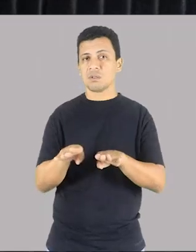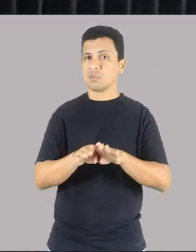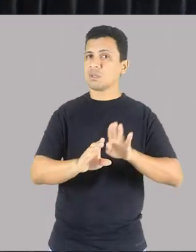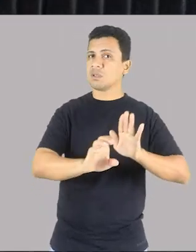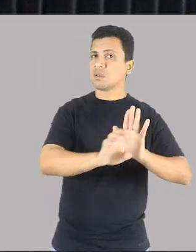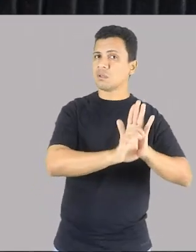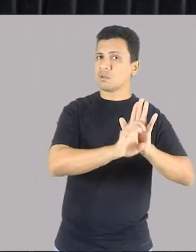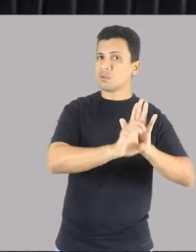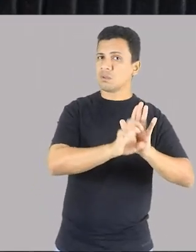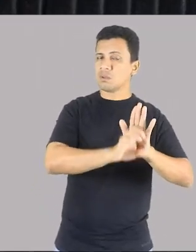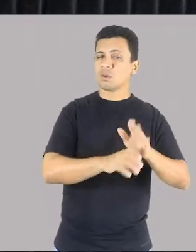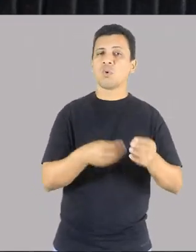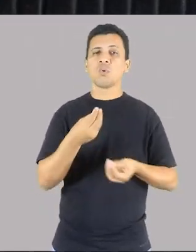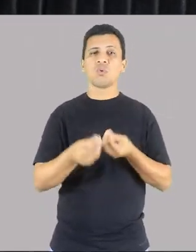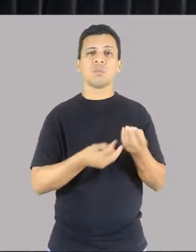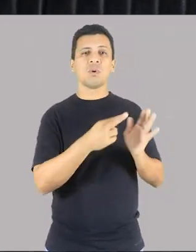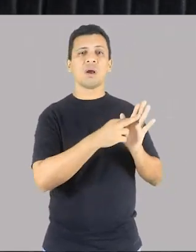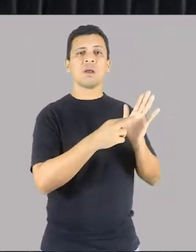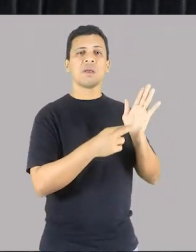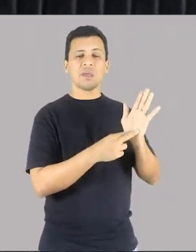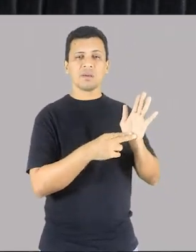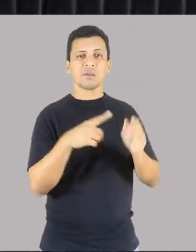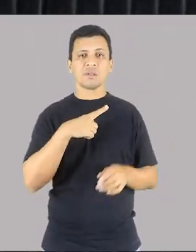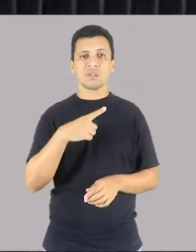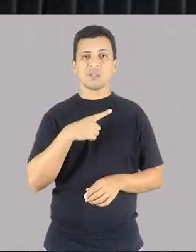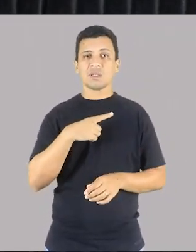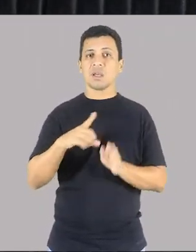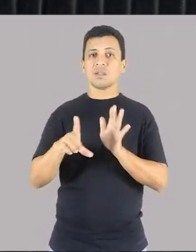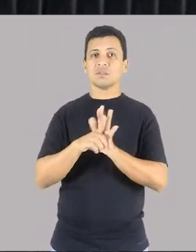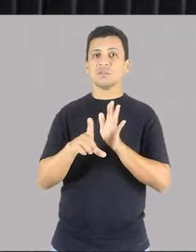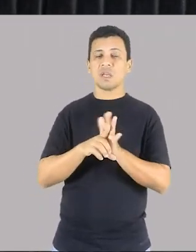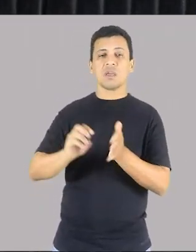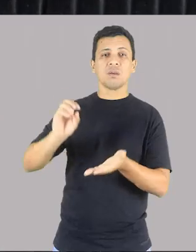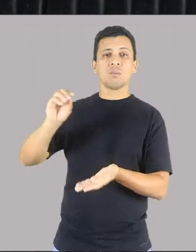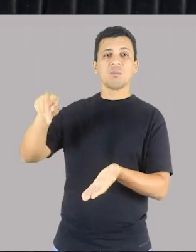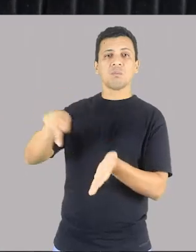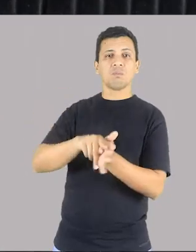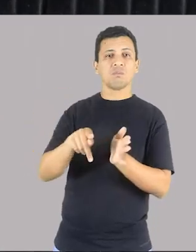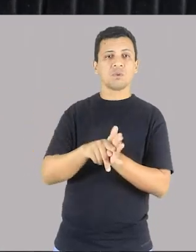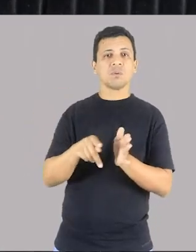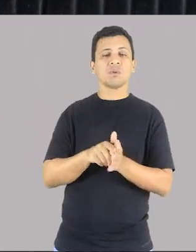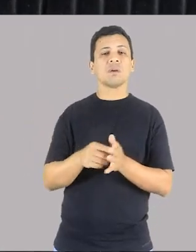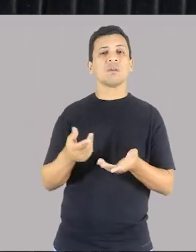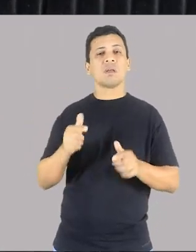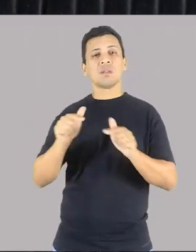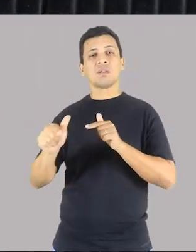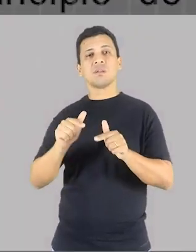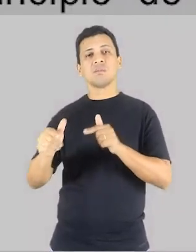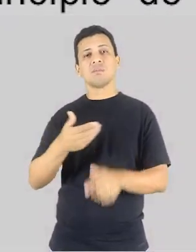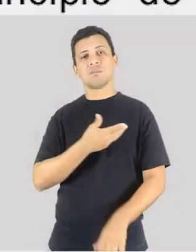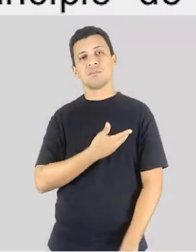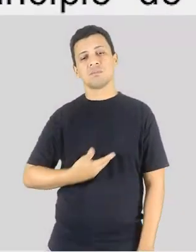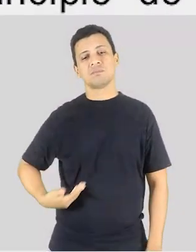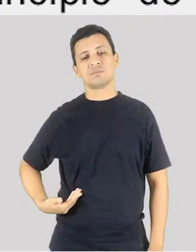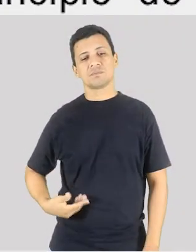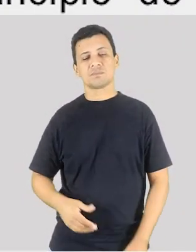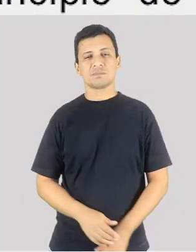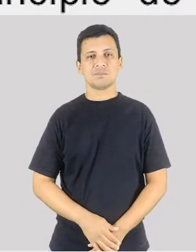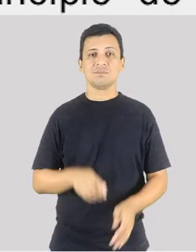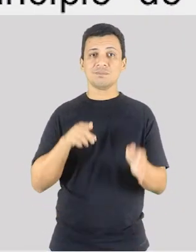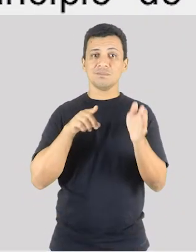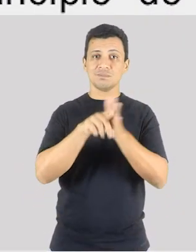seletivos, mas o princípio do concurso público, ele deve ali buscar as atividades que são fins. Deve ser estabelecido por